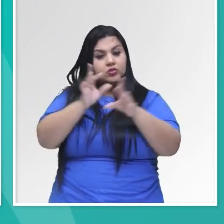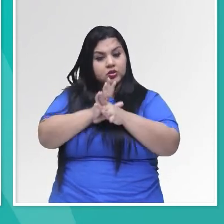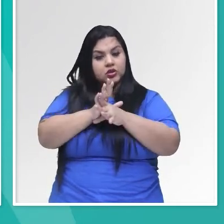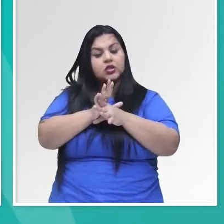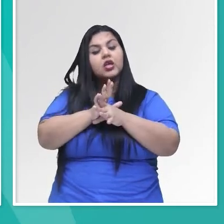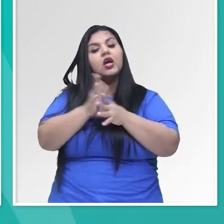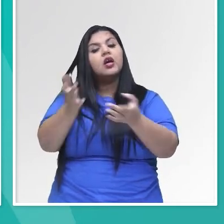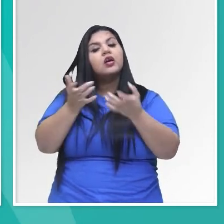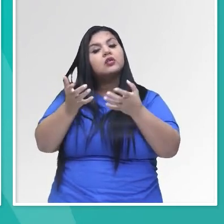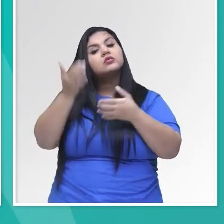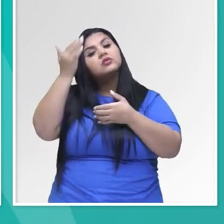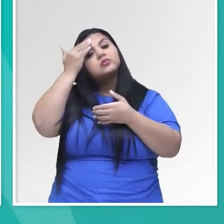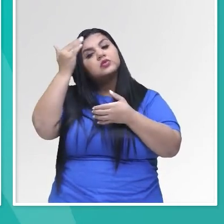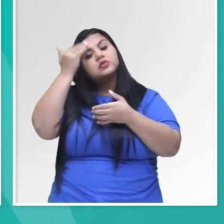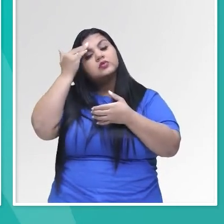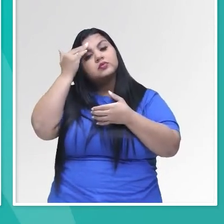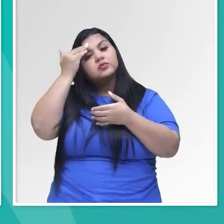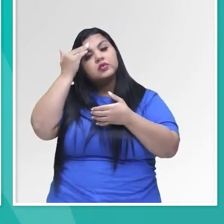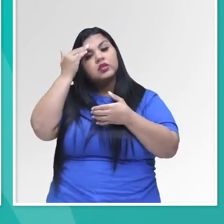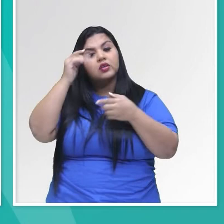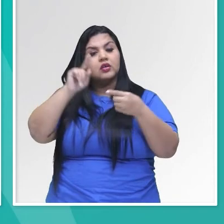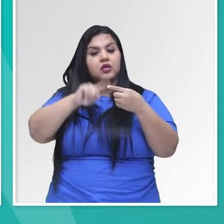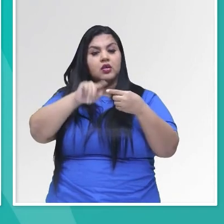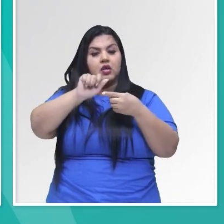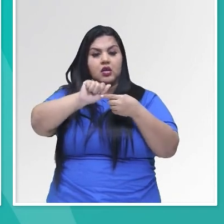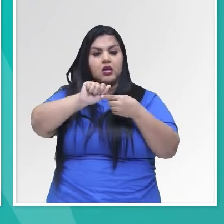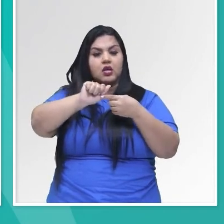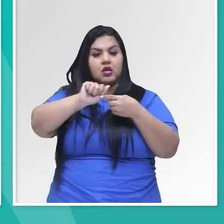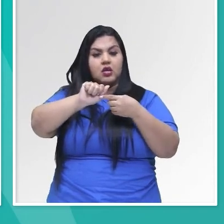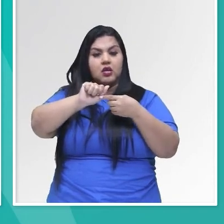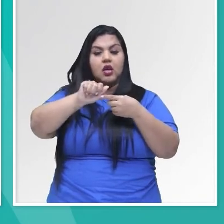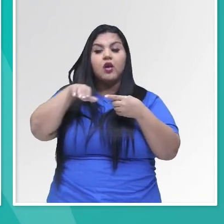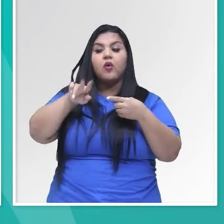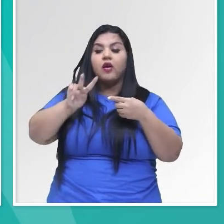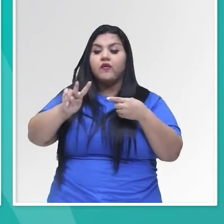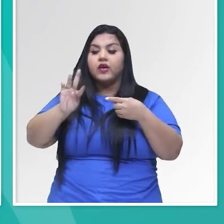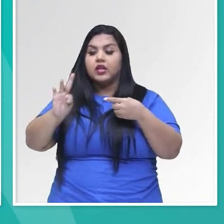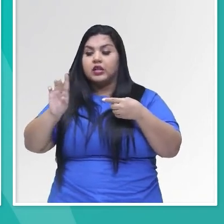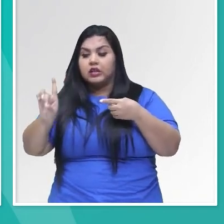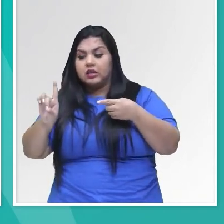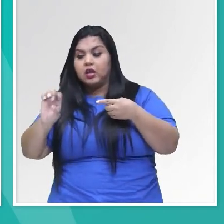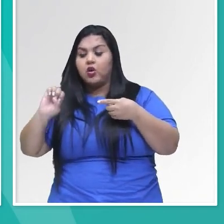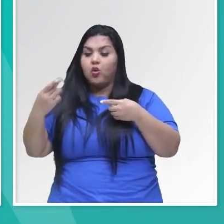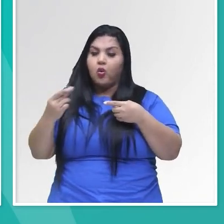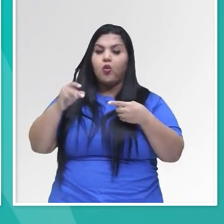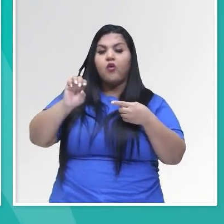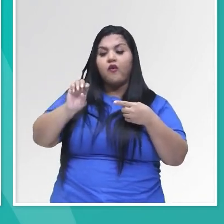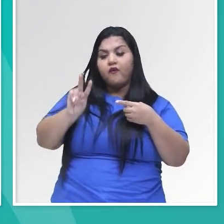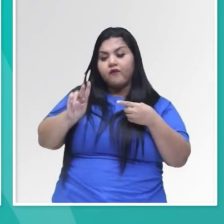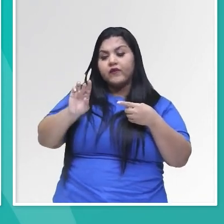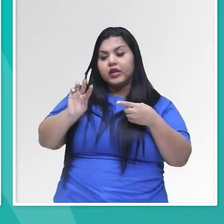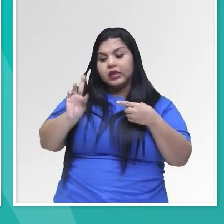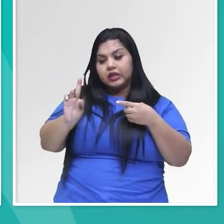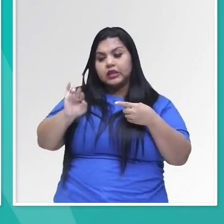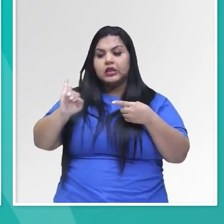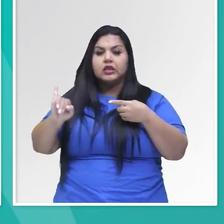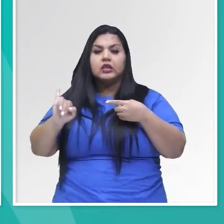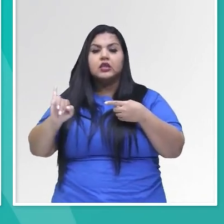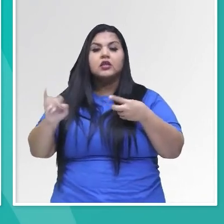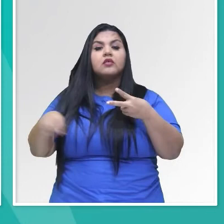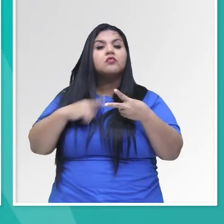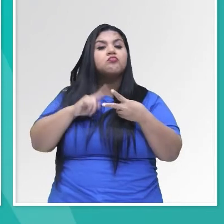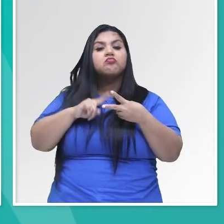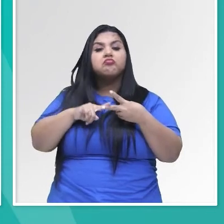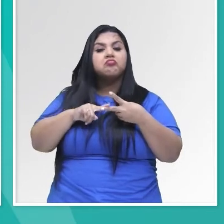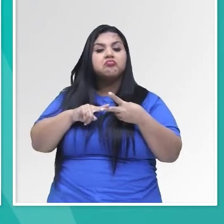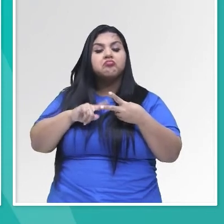quero saber. Letra A, é VTD ou é VTI? E essa letra B, o que é? É